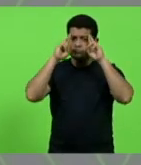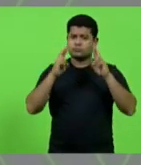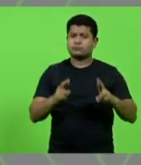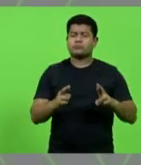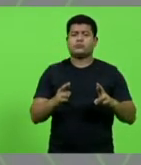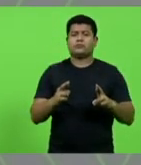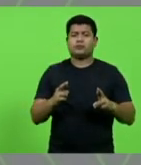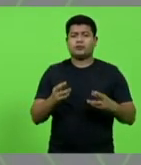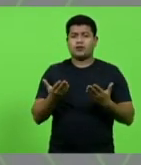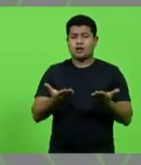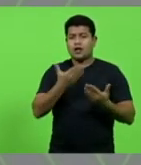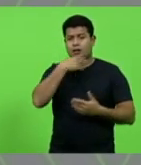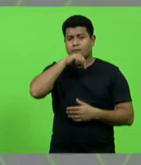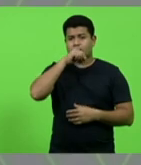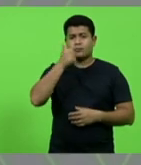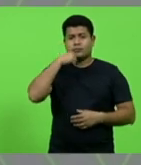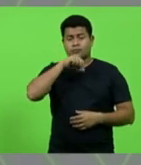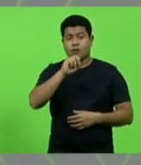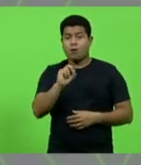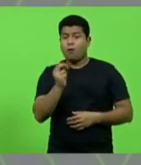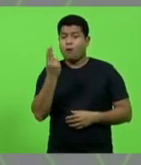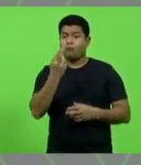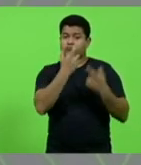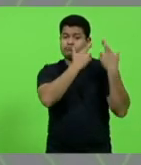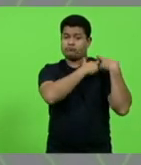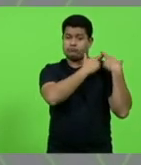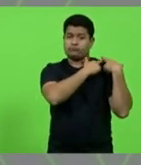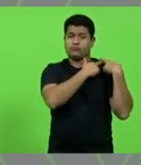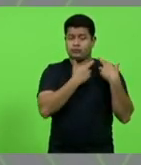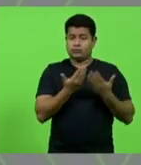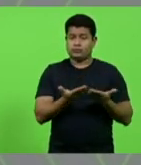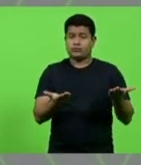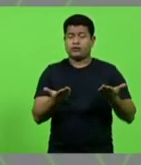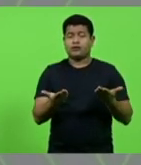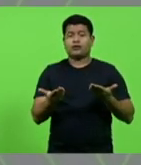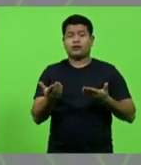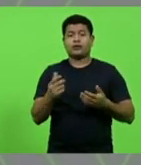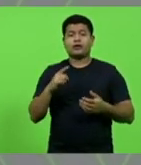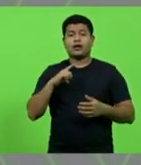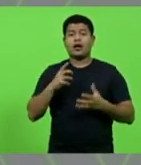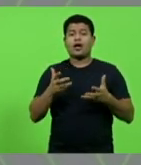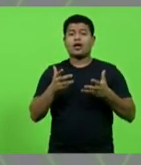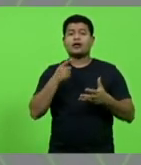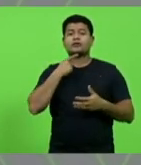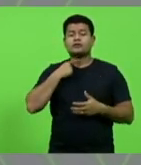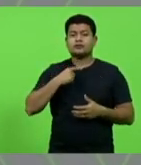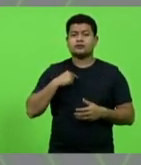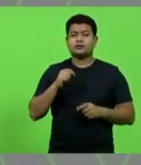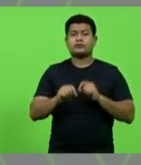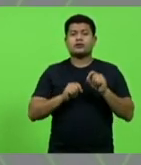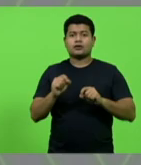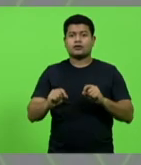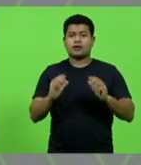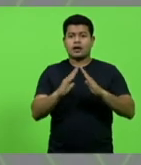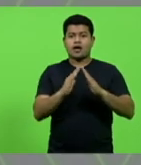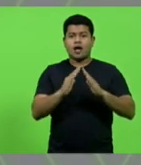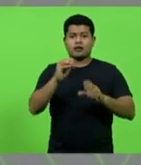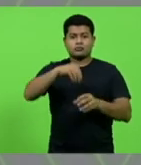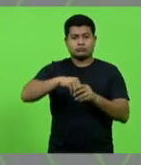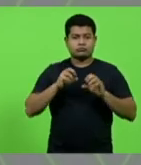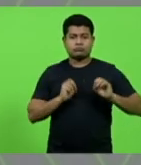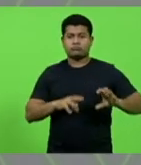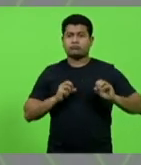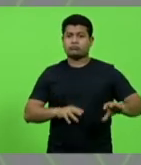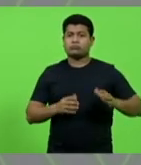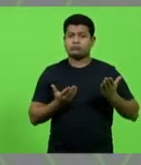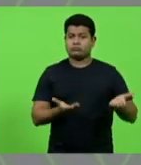pais ou responsáveis envolvidos na prática do ensino domiciliar. Portanto, as questões que serão levantadas aqui pelo, né, por